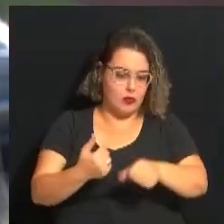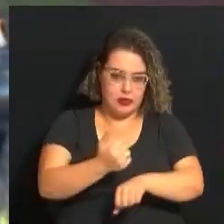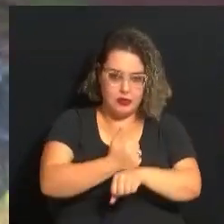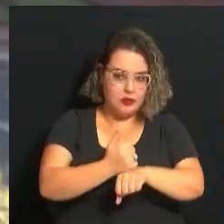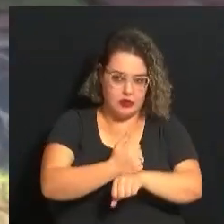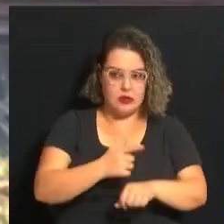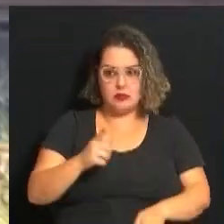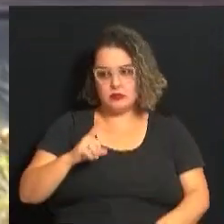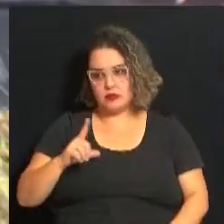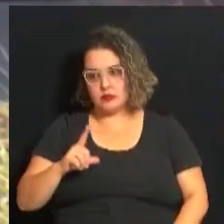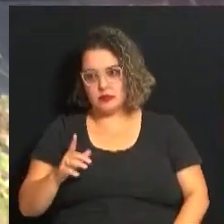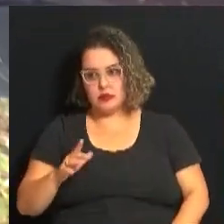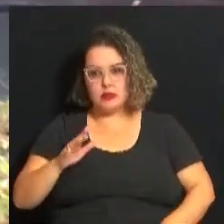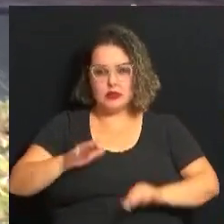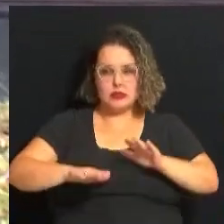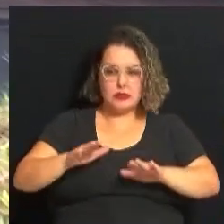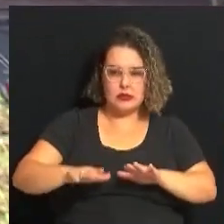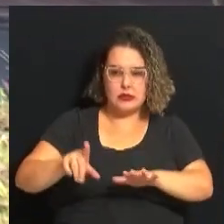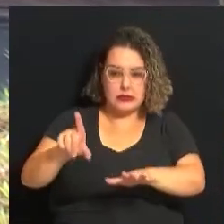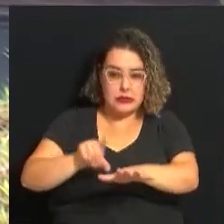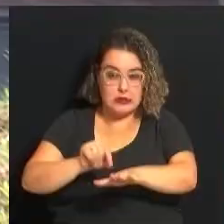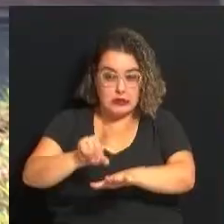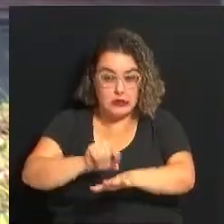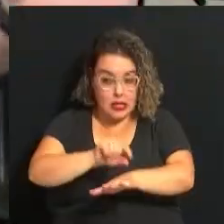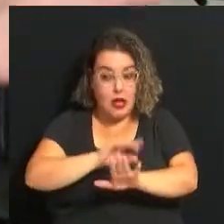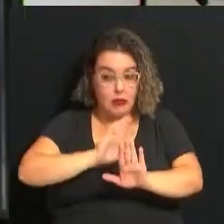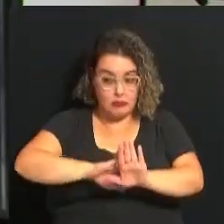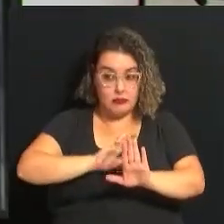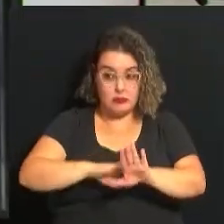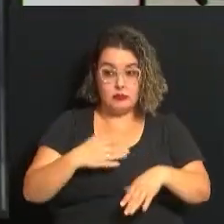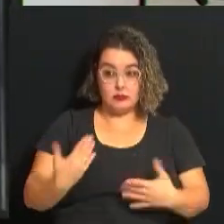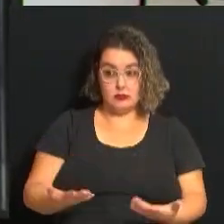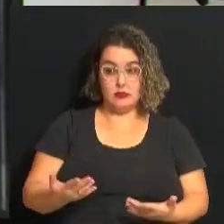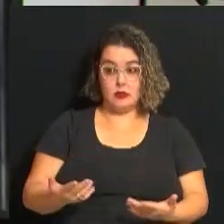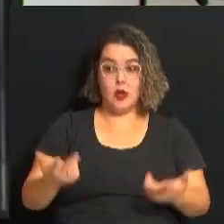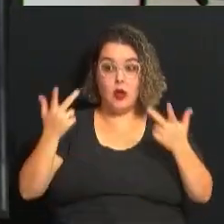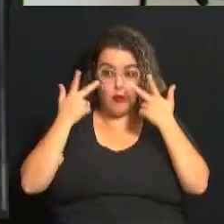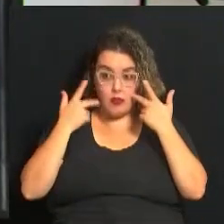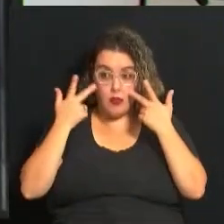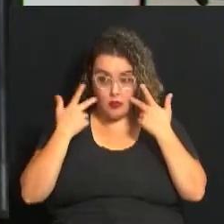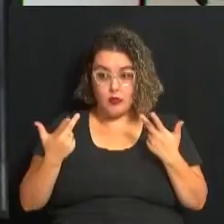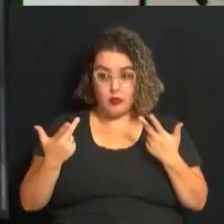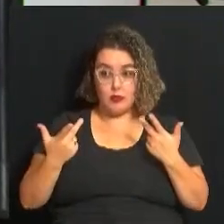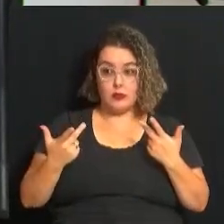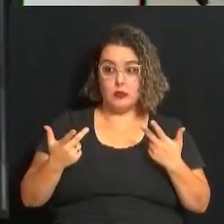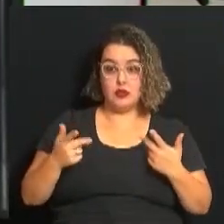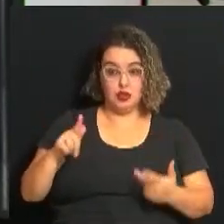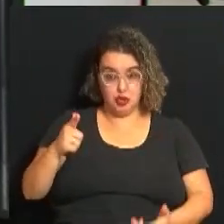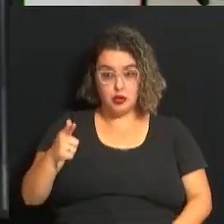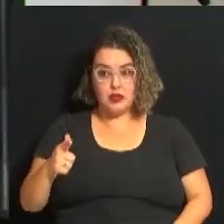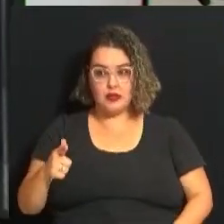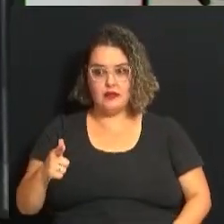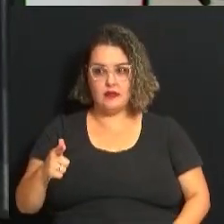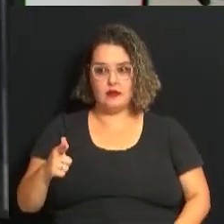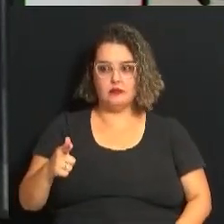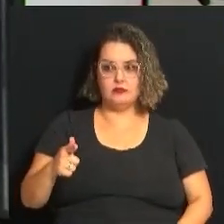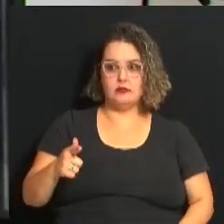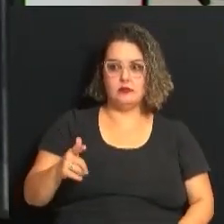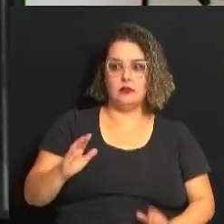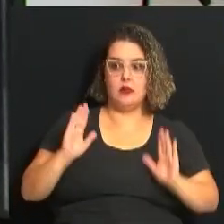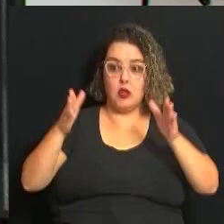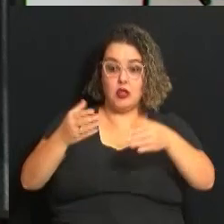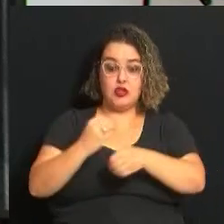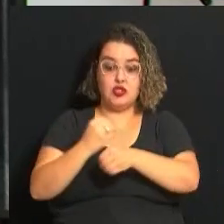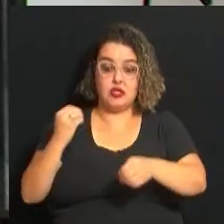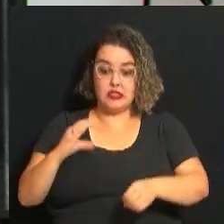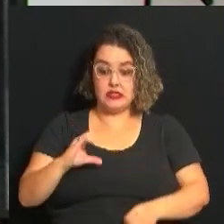exemplo, depende muito da vertente que a gente atua. Se a gente for pro convencional, que é a topografia, geodésia, por exemplo, isso está muito atrelado à engenharia civil. Então